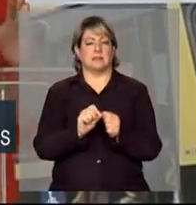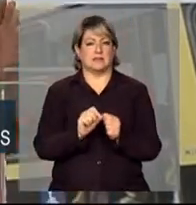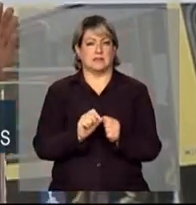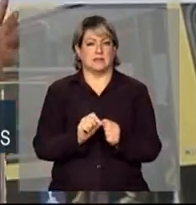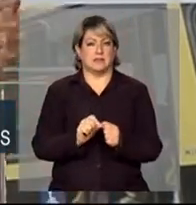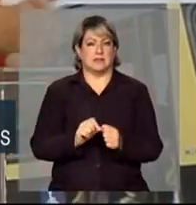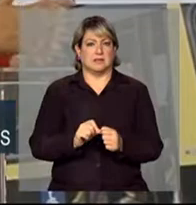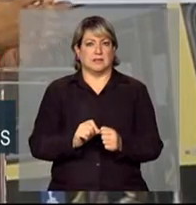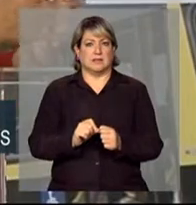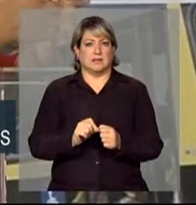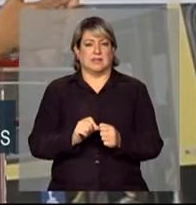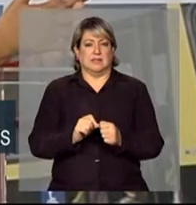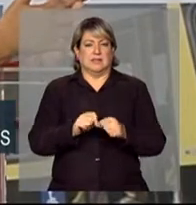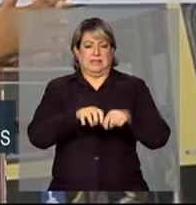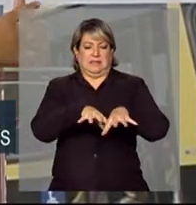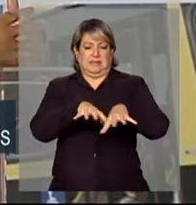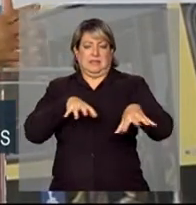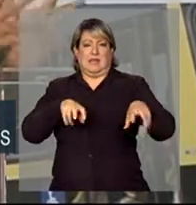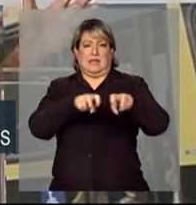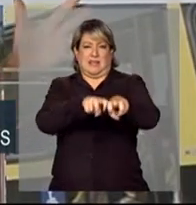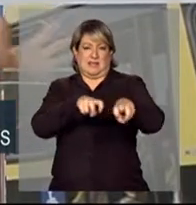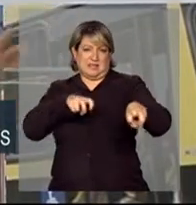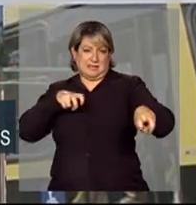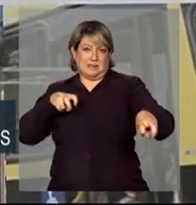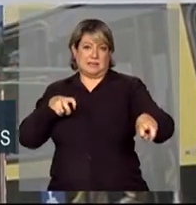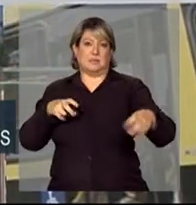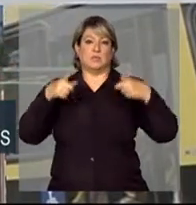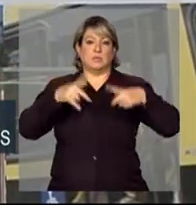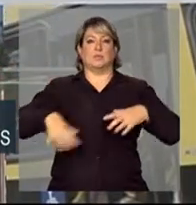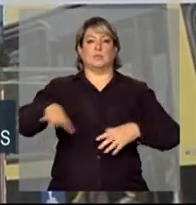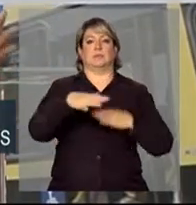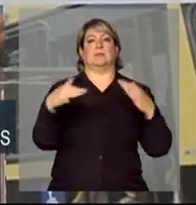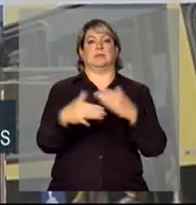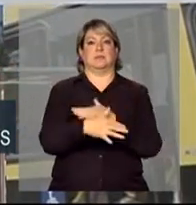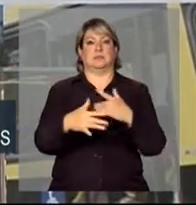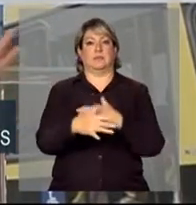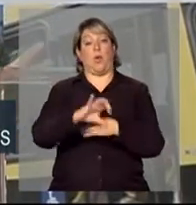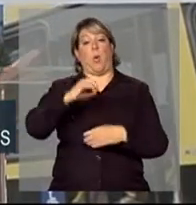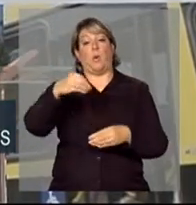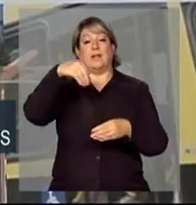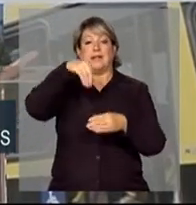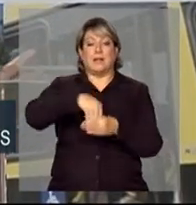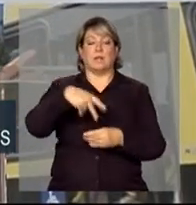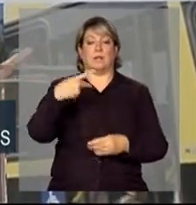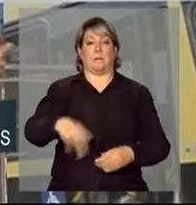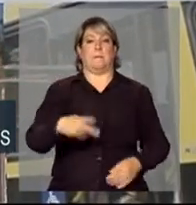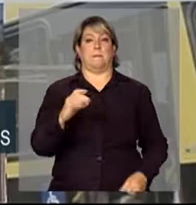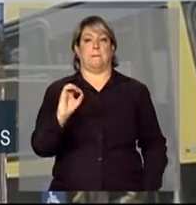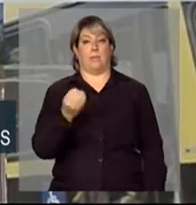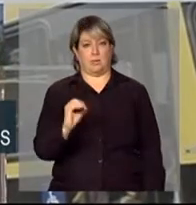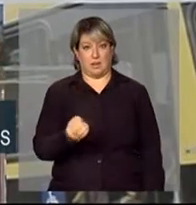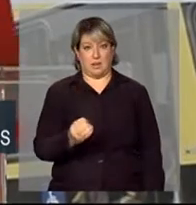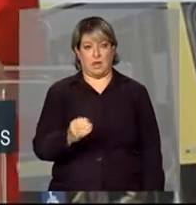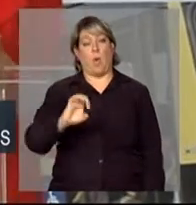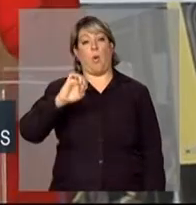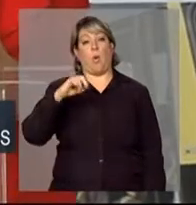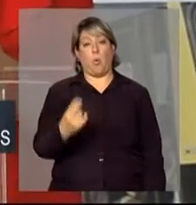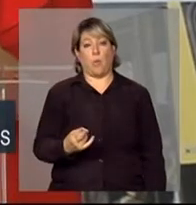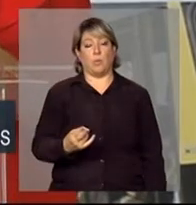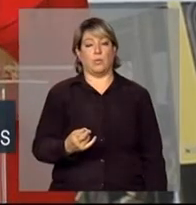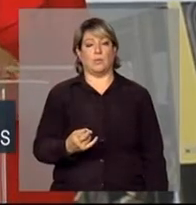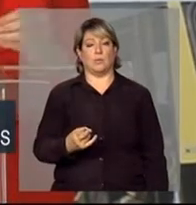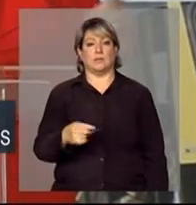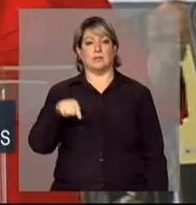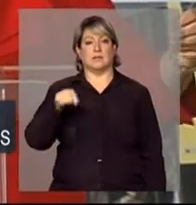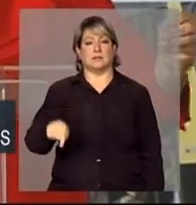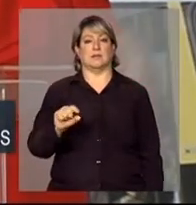um engarrafamento na região metropolitana ou dentro de Porto Alegre, ou